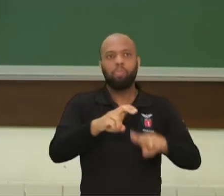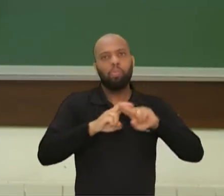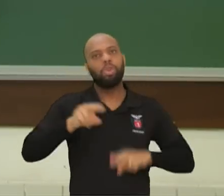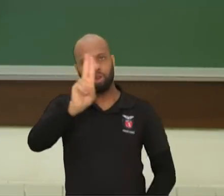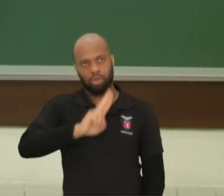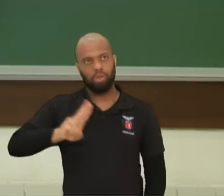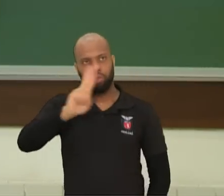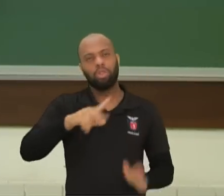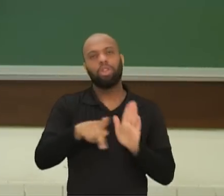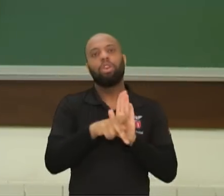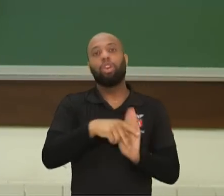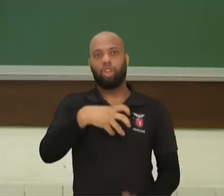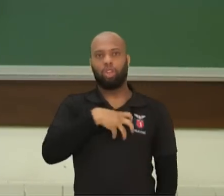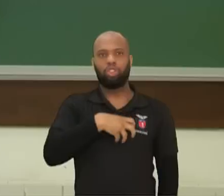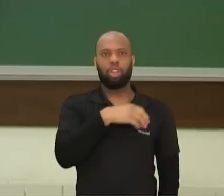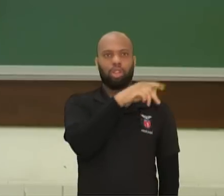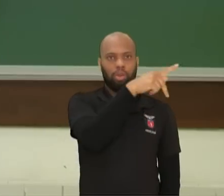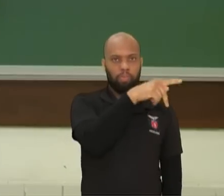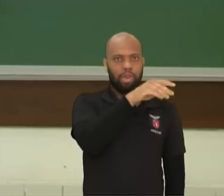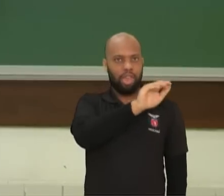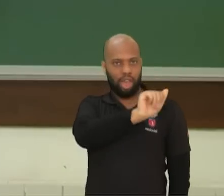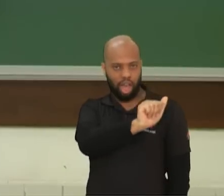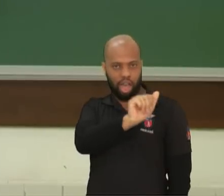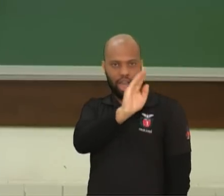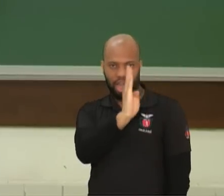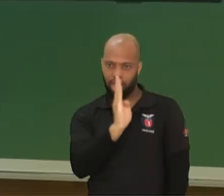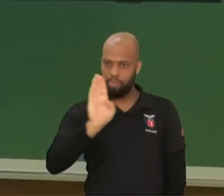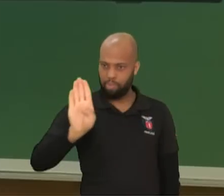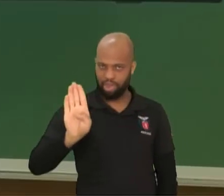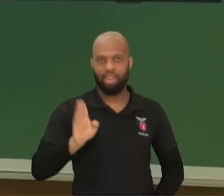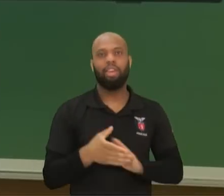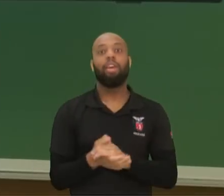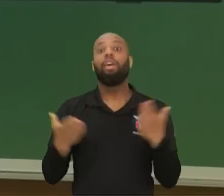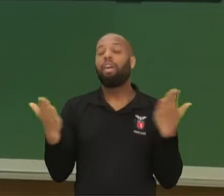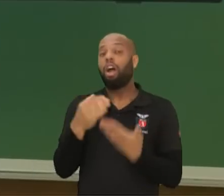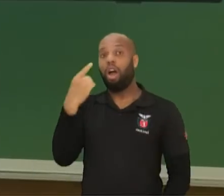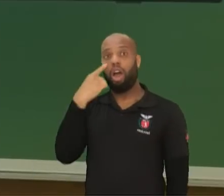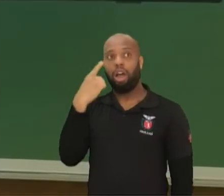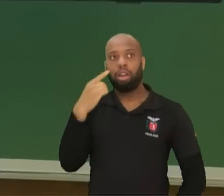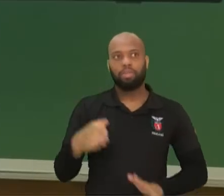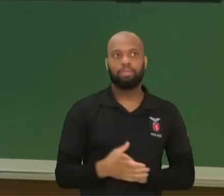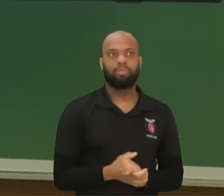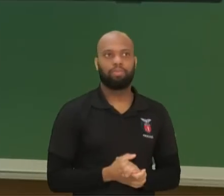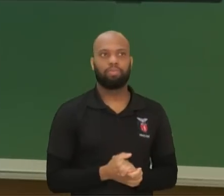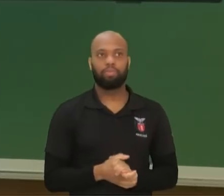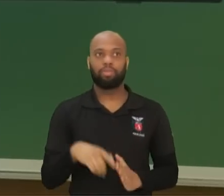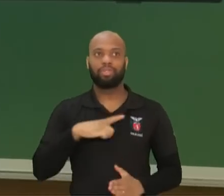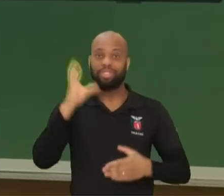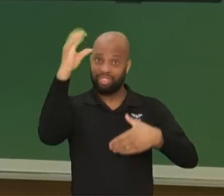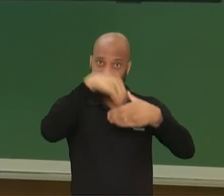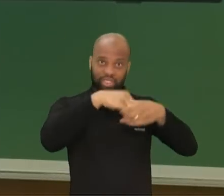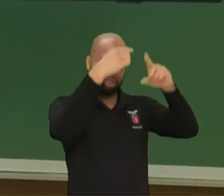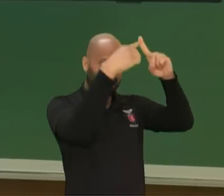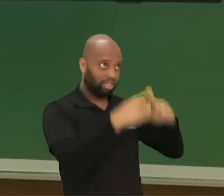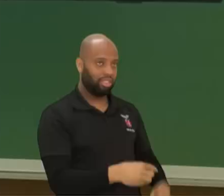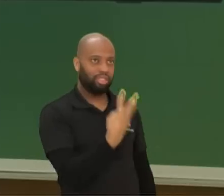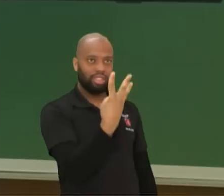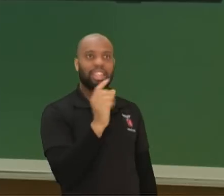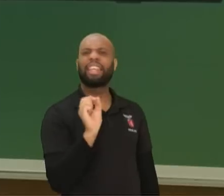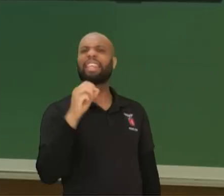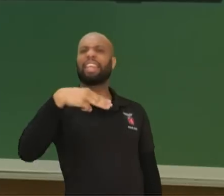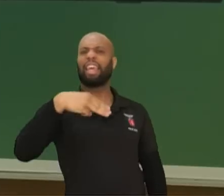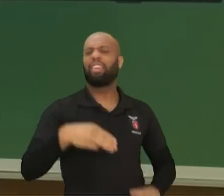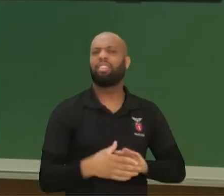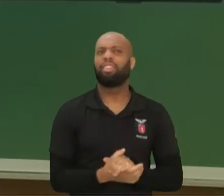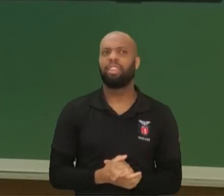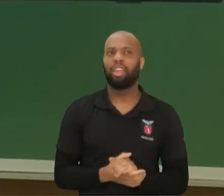utilizar a probabilidade condicional. Então, observem lá. Múltiplos de 3. Quem são os